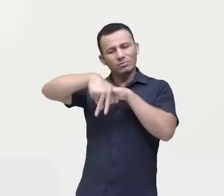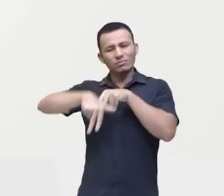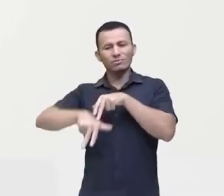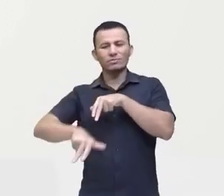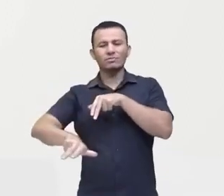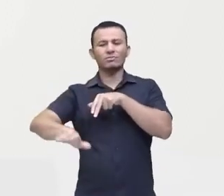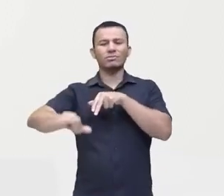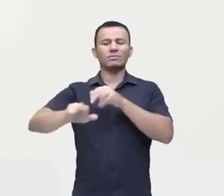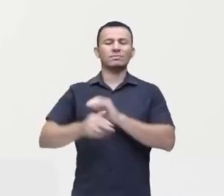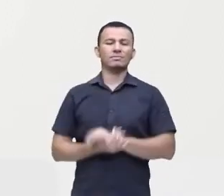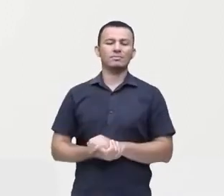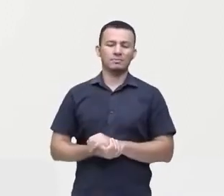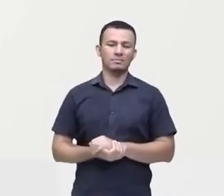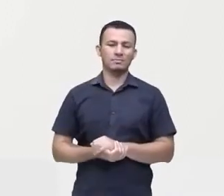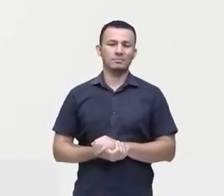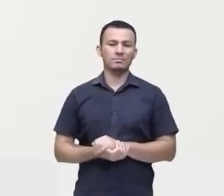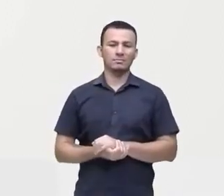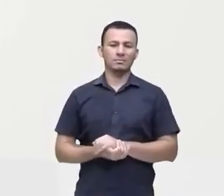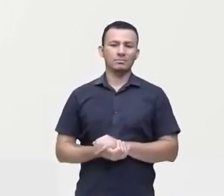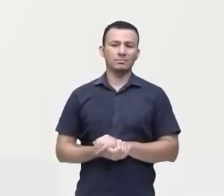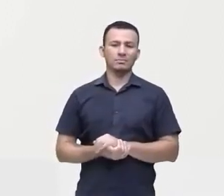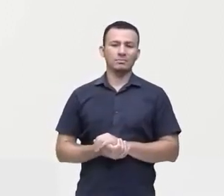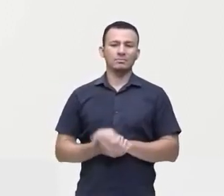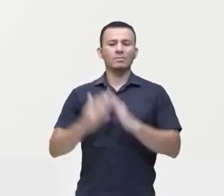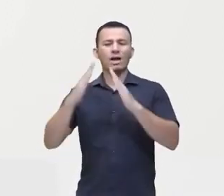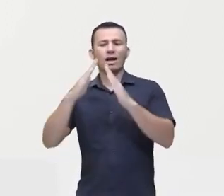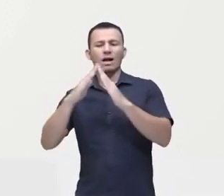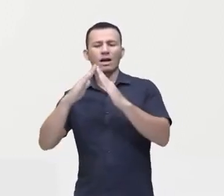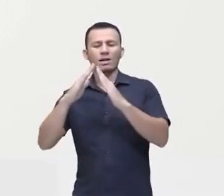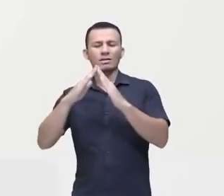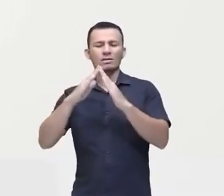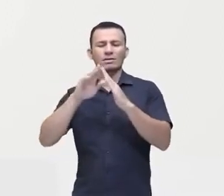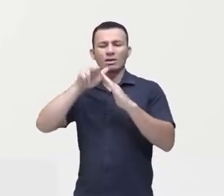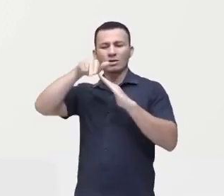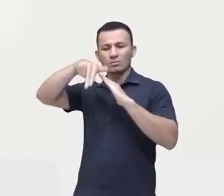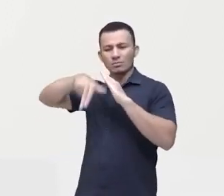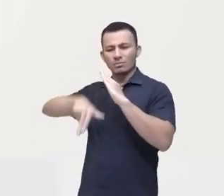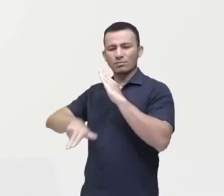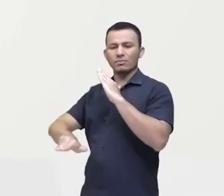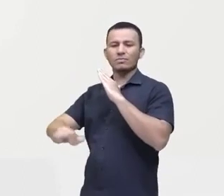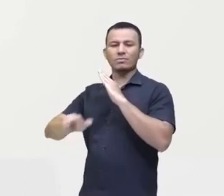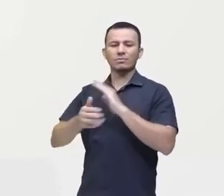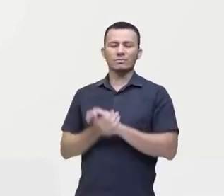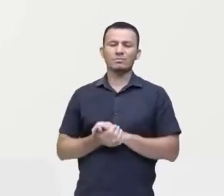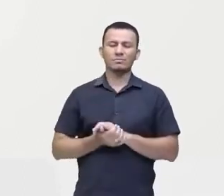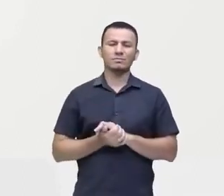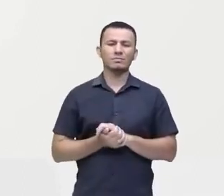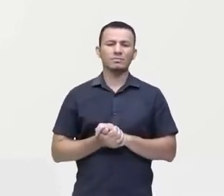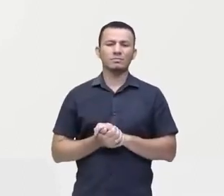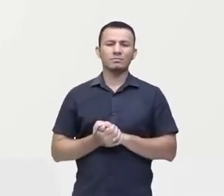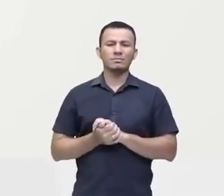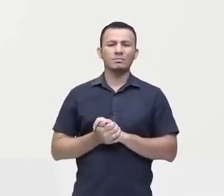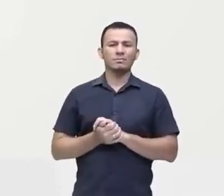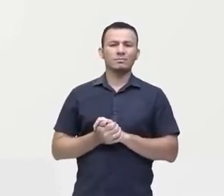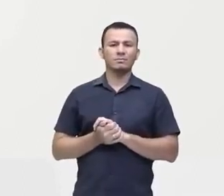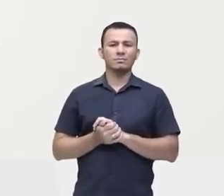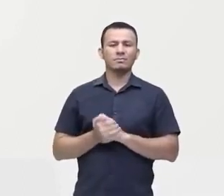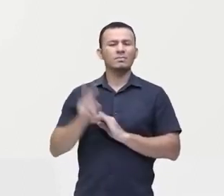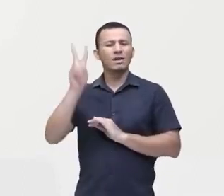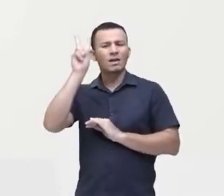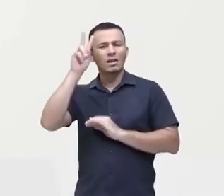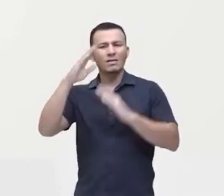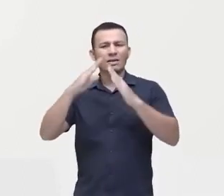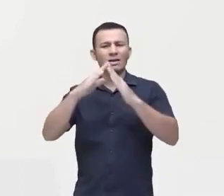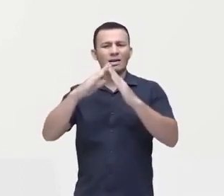escorregando. Quando ele está aqui, ó, na casinha. Lembram-se dessa casinha? Tem escola que tem essa casinha